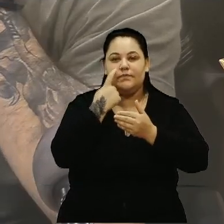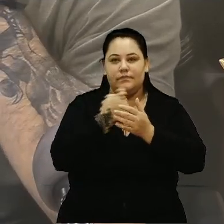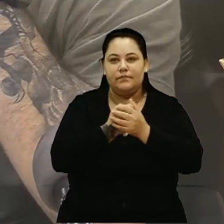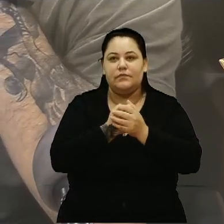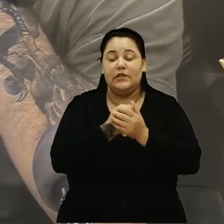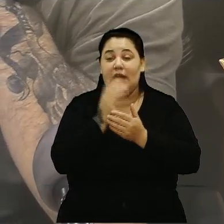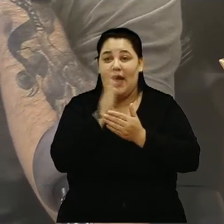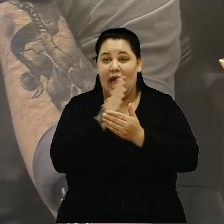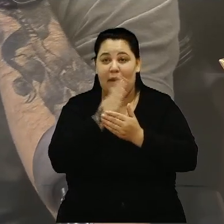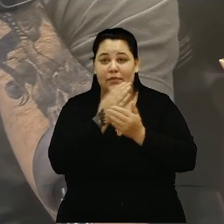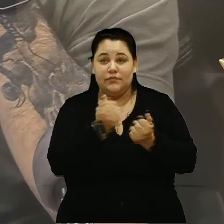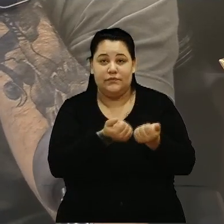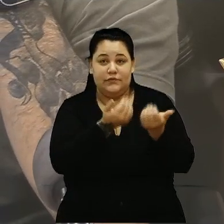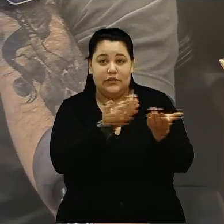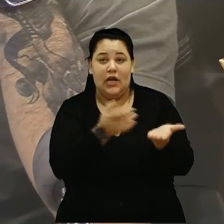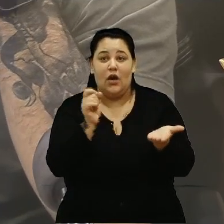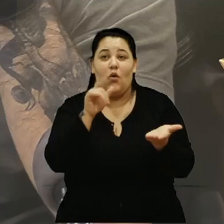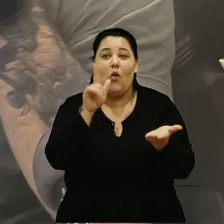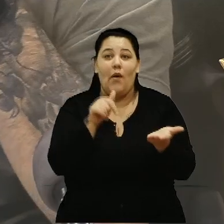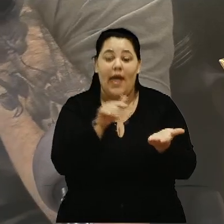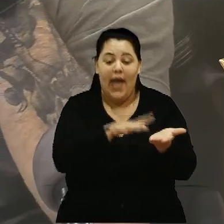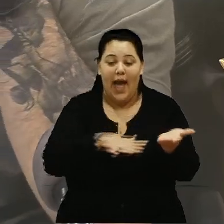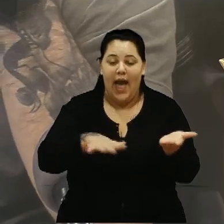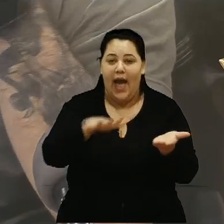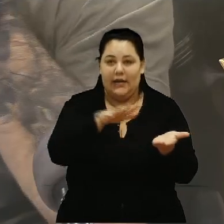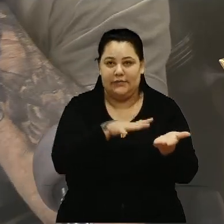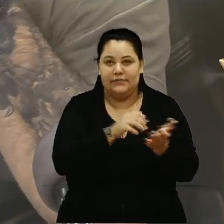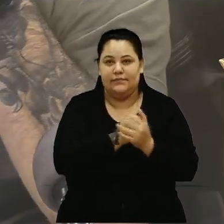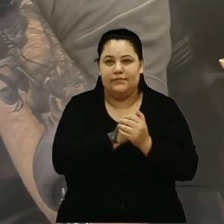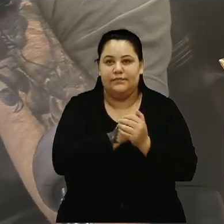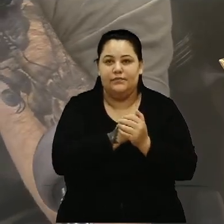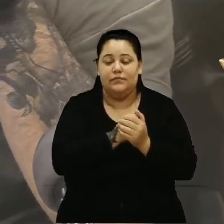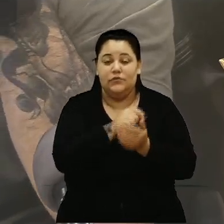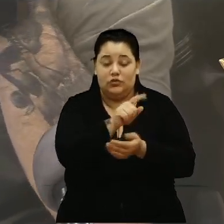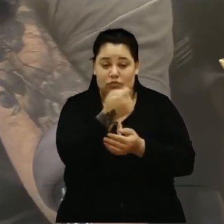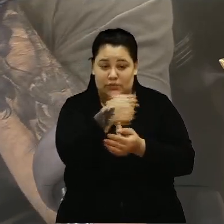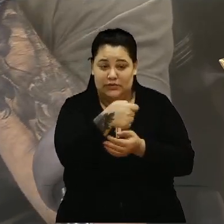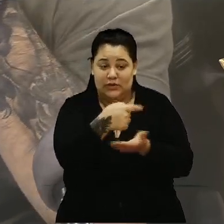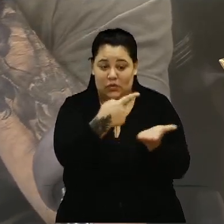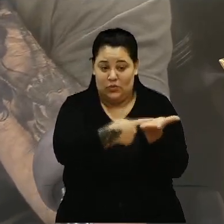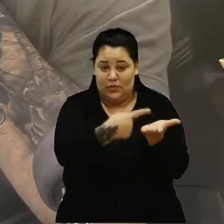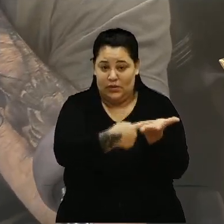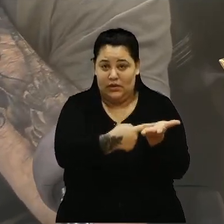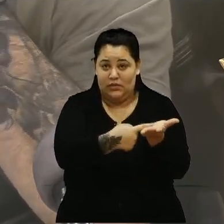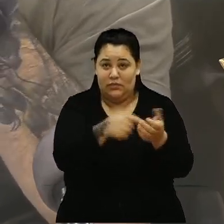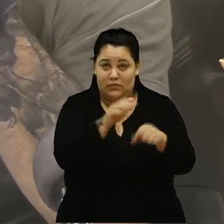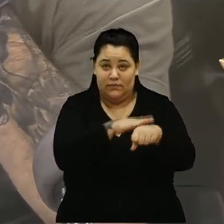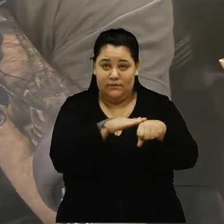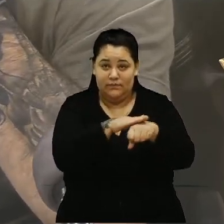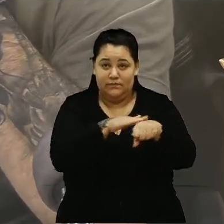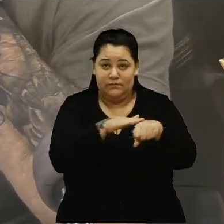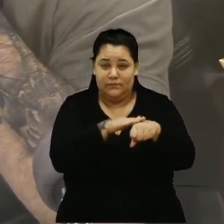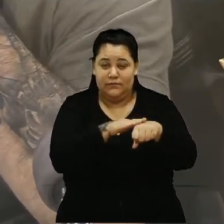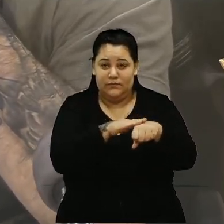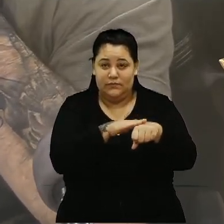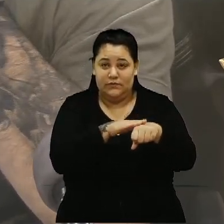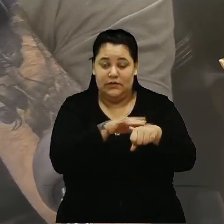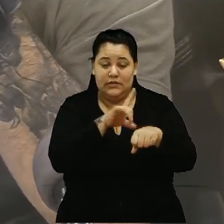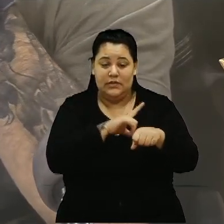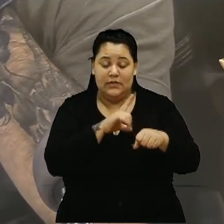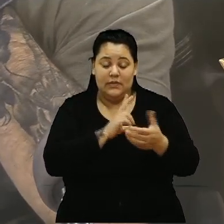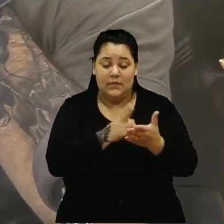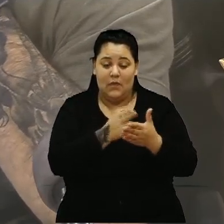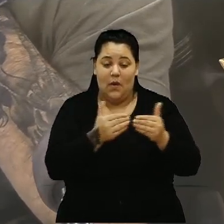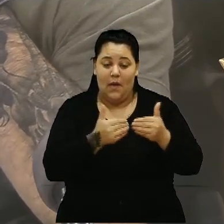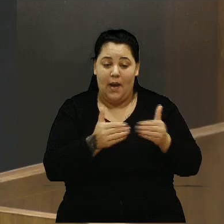breve vai ser noticiado aí qual vai ser a área. A depende se precisar de uma agenda para conversar sobre isso, mas isso sempre tem portas abertas.